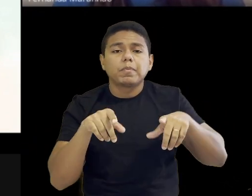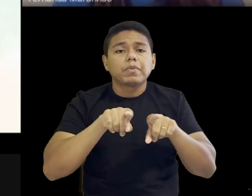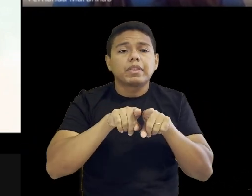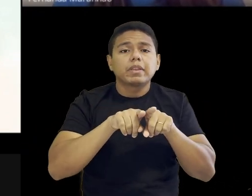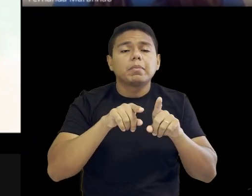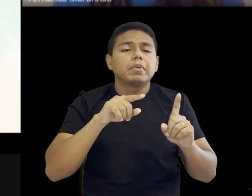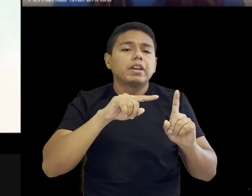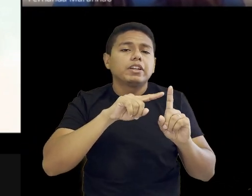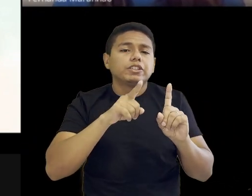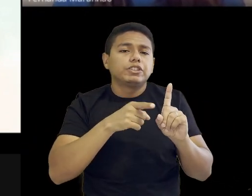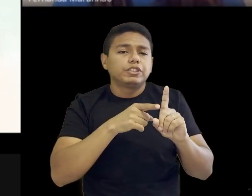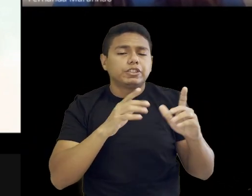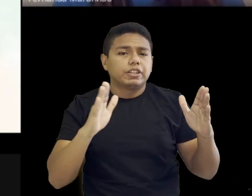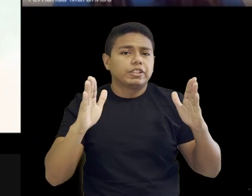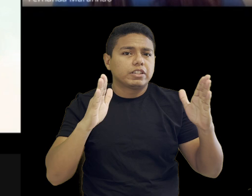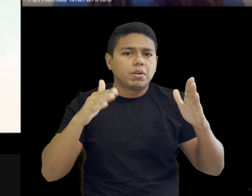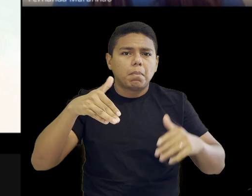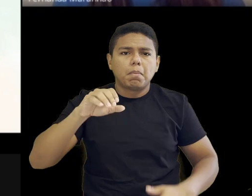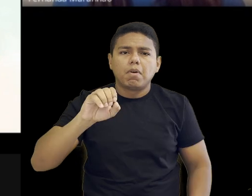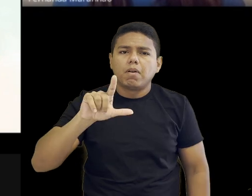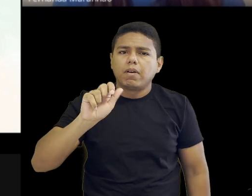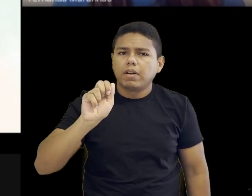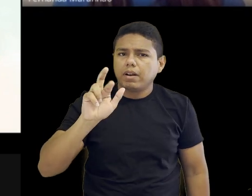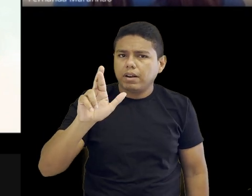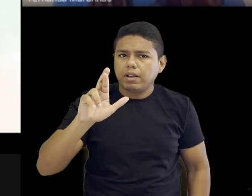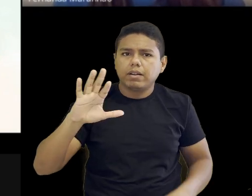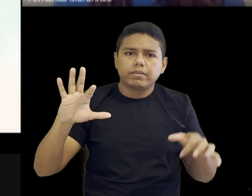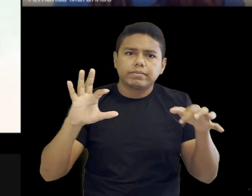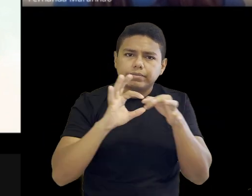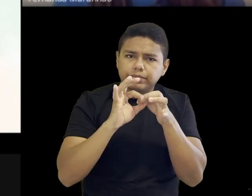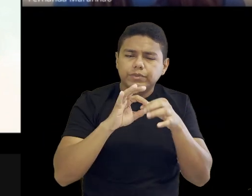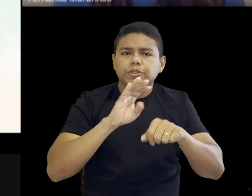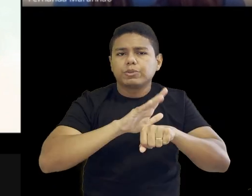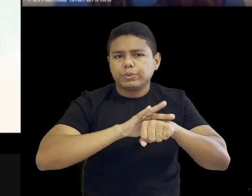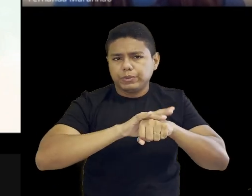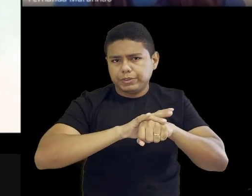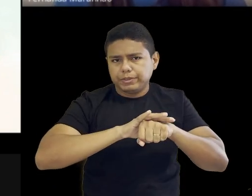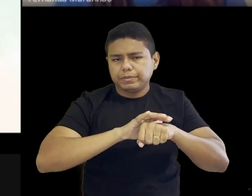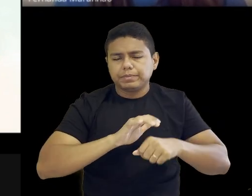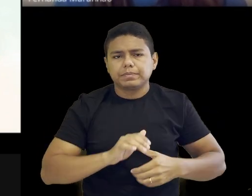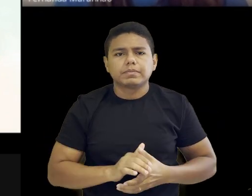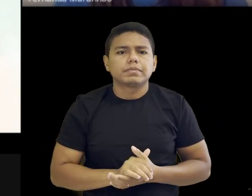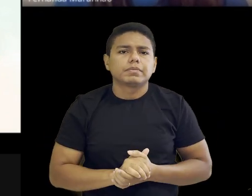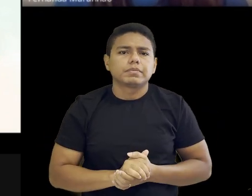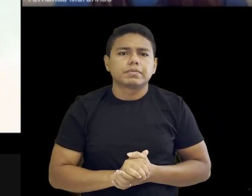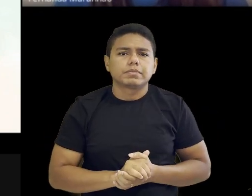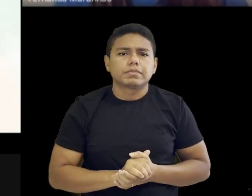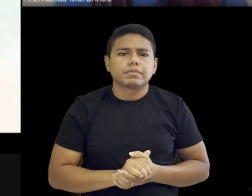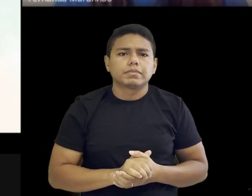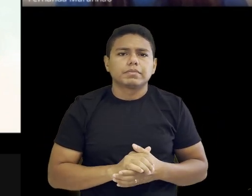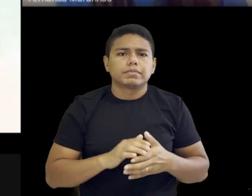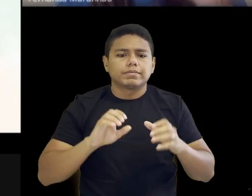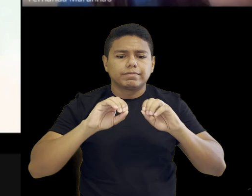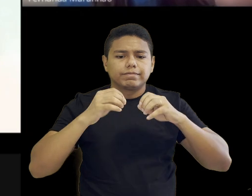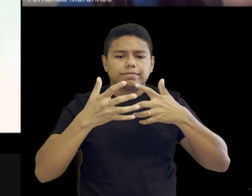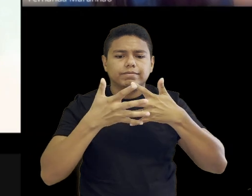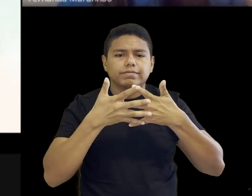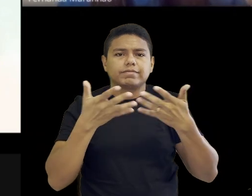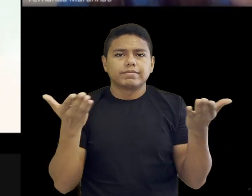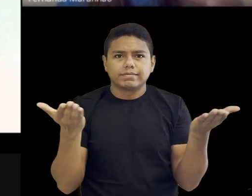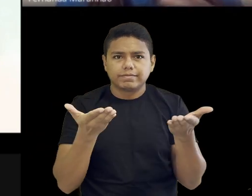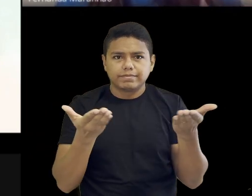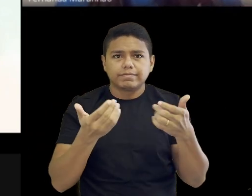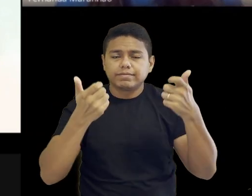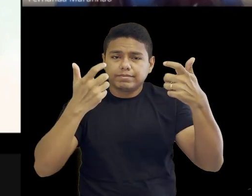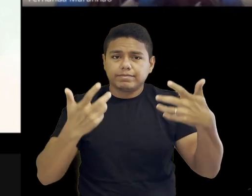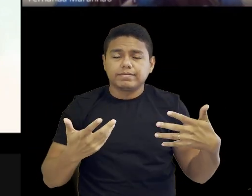uma gestação molar, as condições relacionadas à doença trofobástica gestacional. No nosso próximo slide,